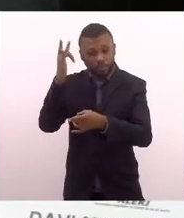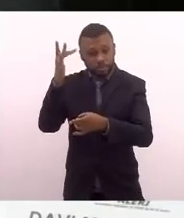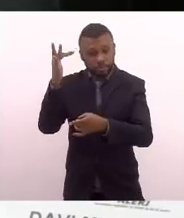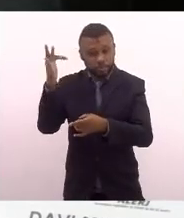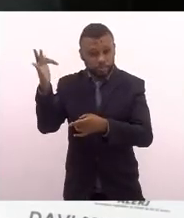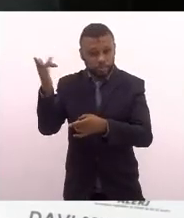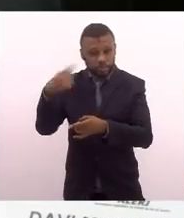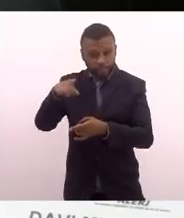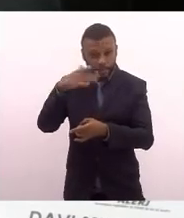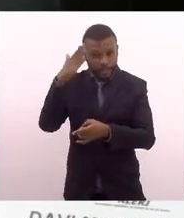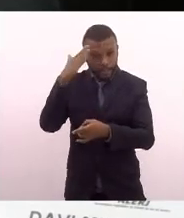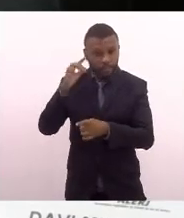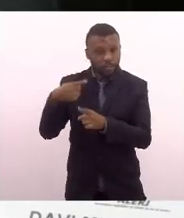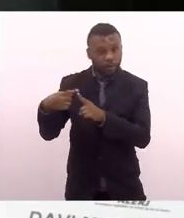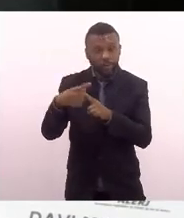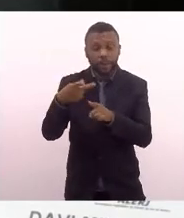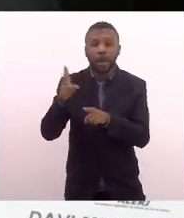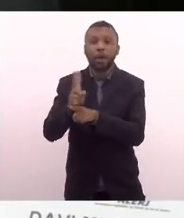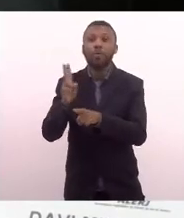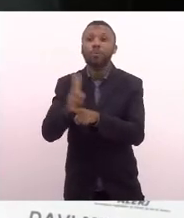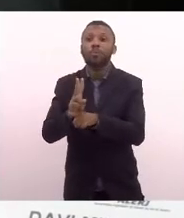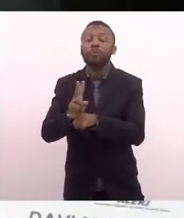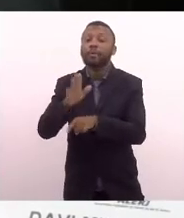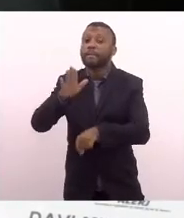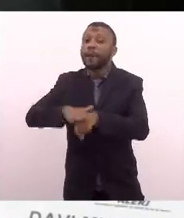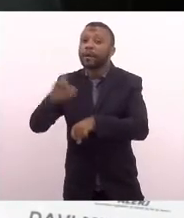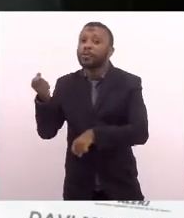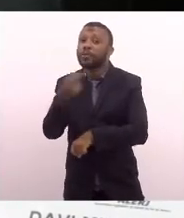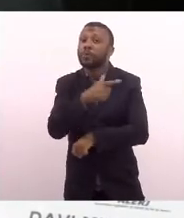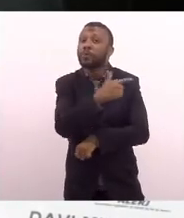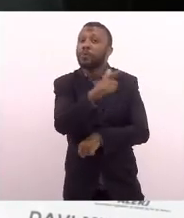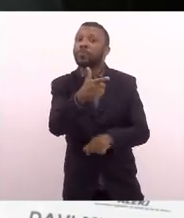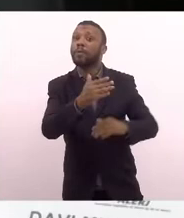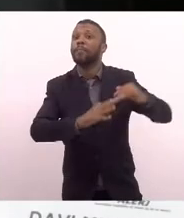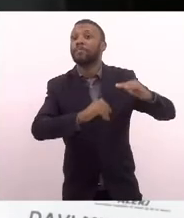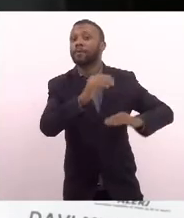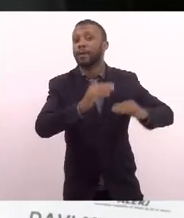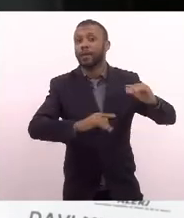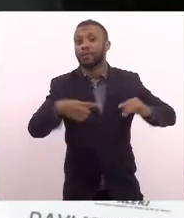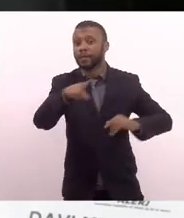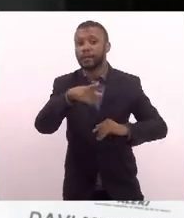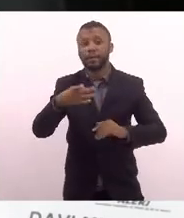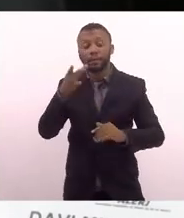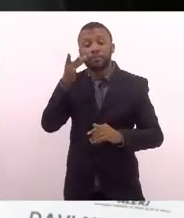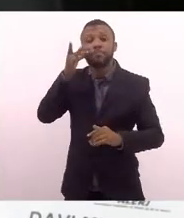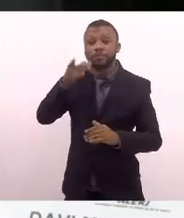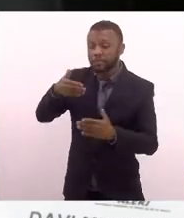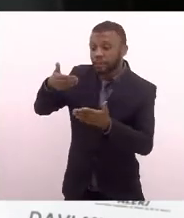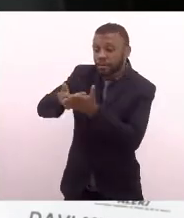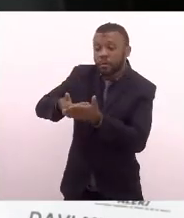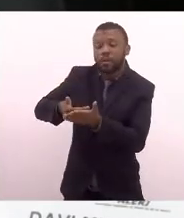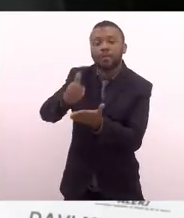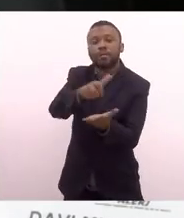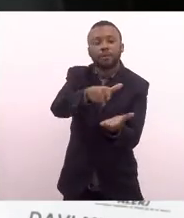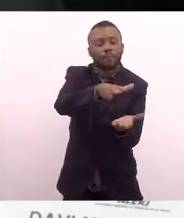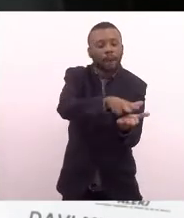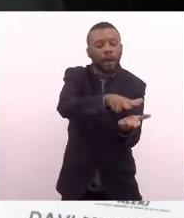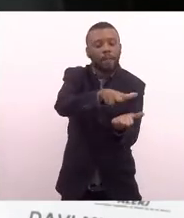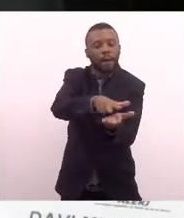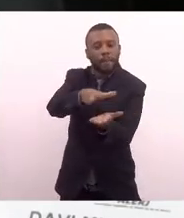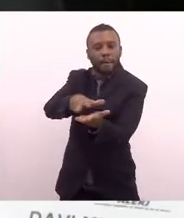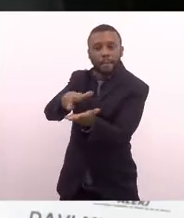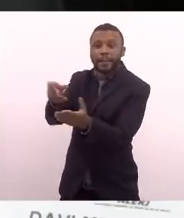Vocês sabem por que vocês cuidam mais do que os outros profissionais? Porque vocês estão mais presentes no cotidiano dos pacientes que estão